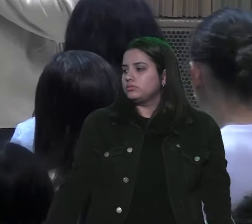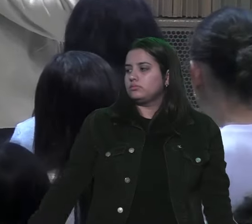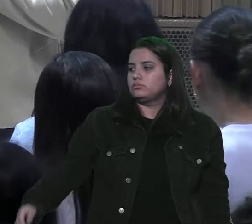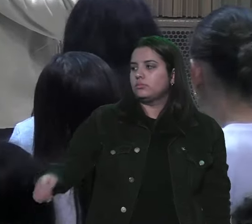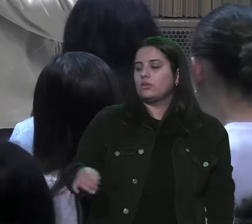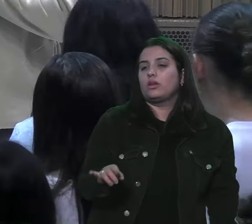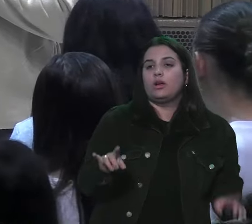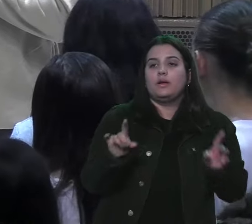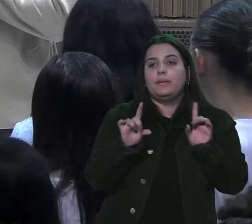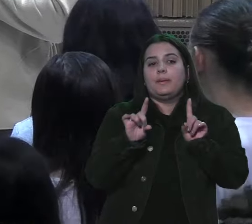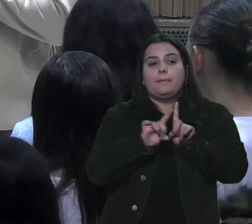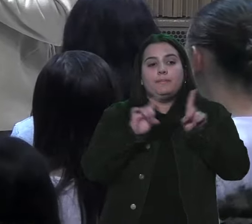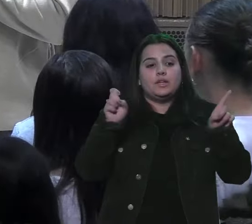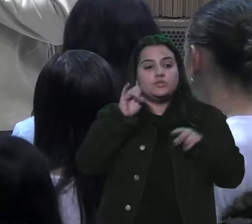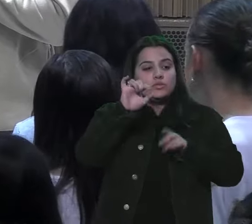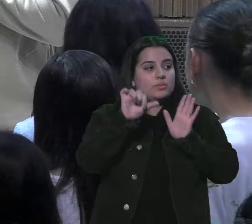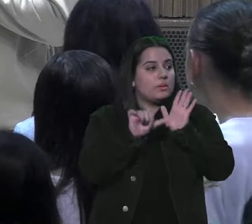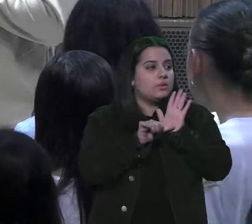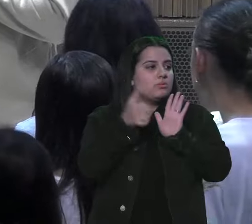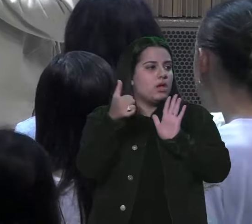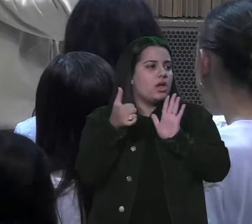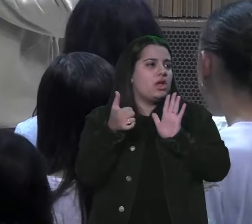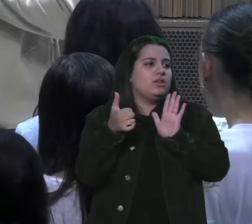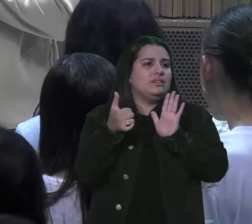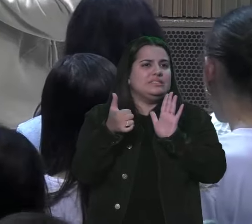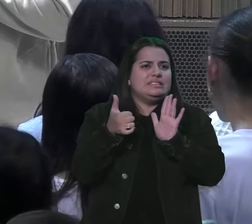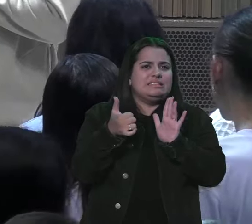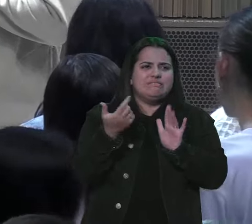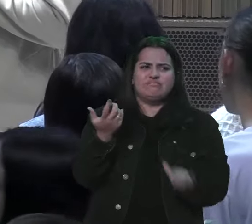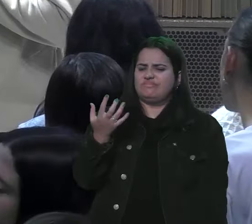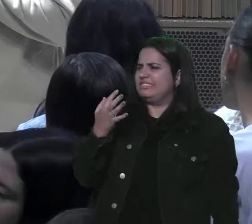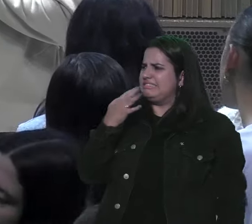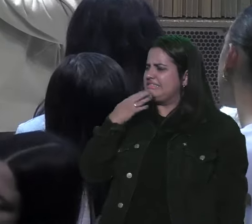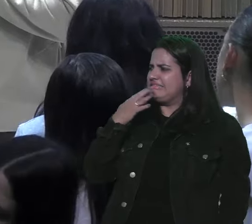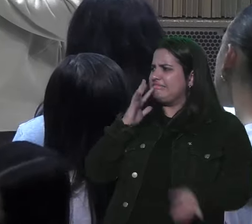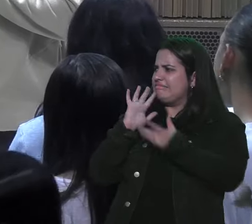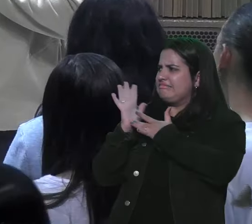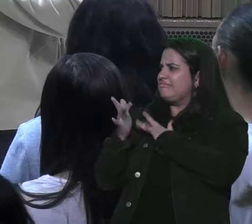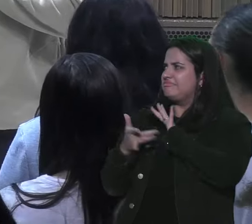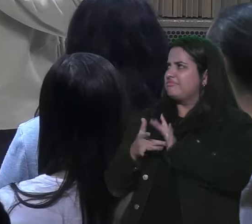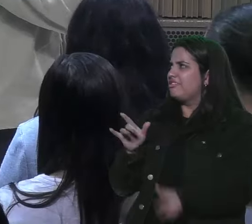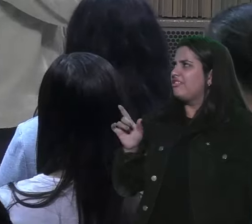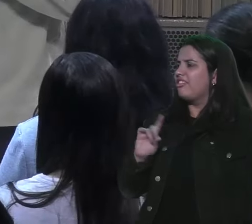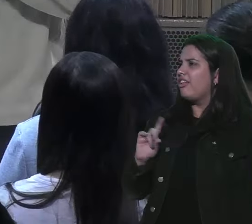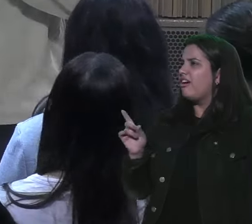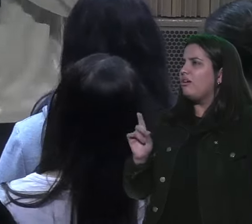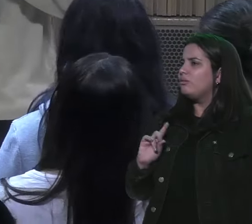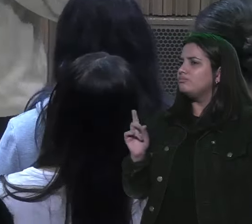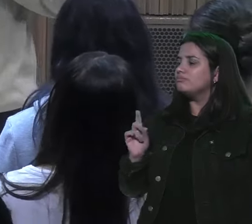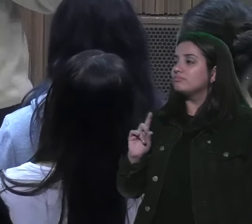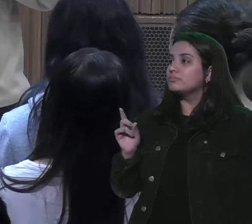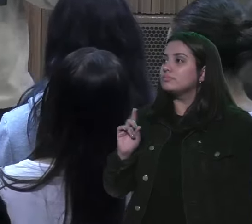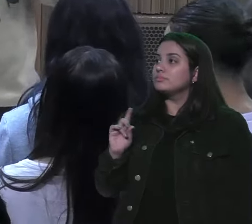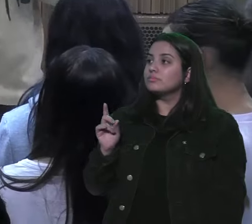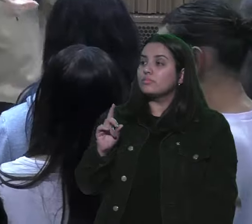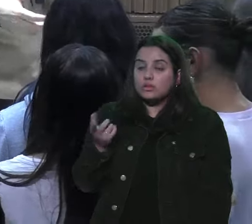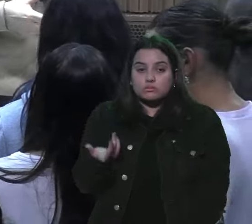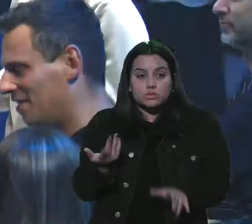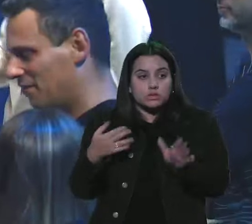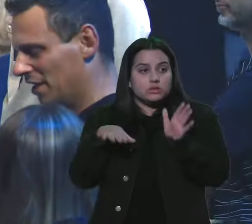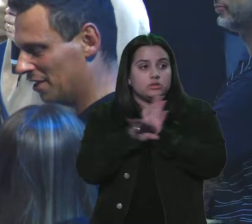Mas se você está vindo aqui pela primeira vez e nunca tinha ouvido falar de Jesus desse jeito, você veio para a igreja